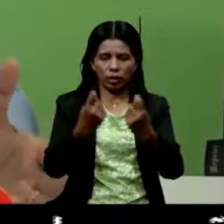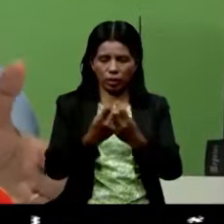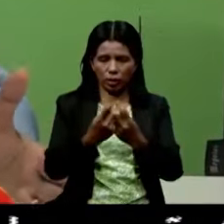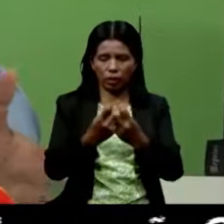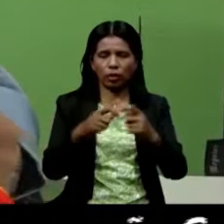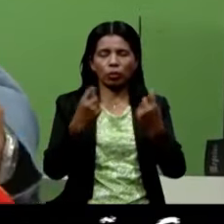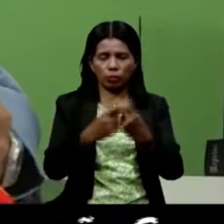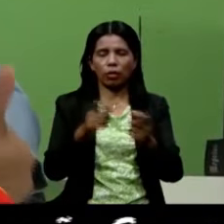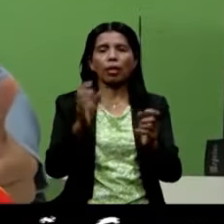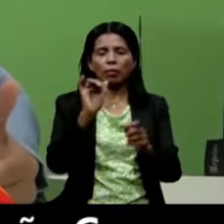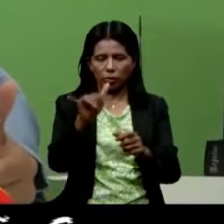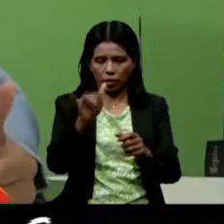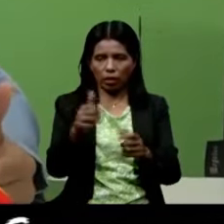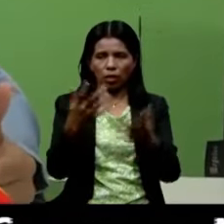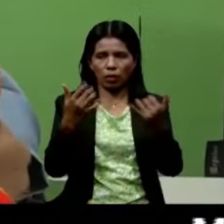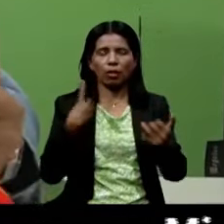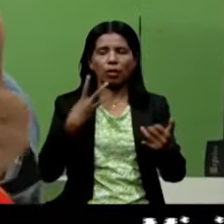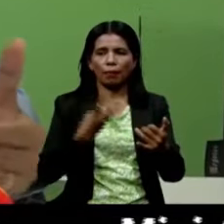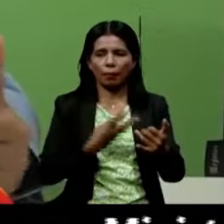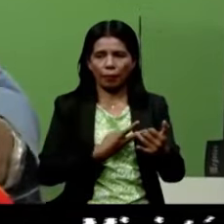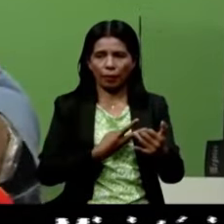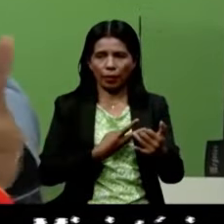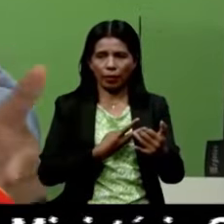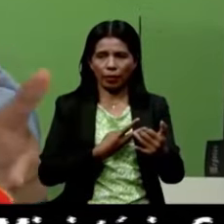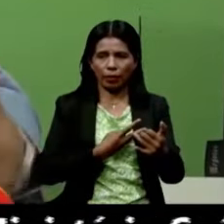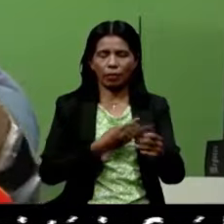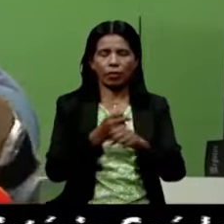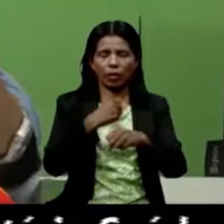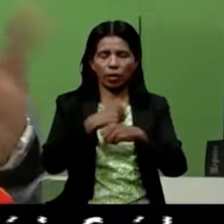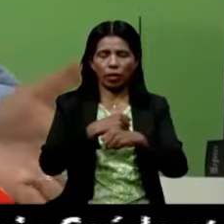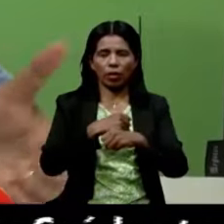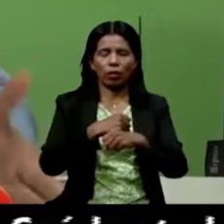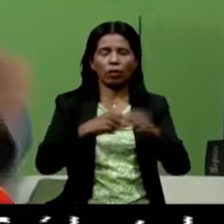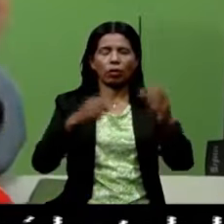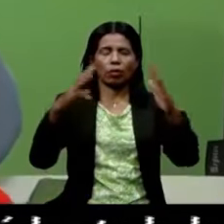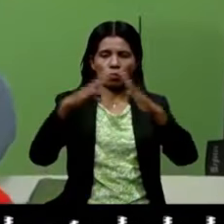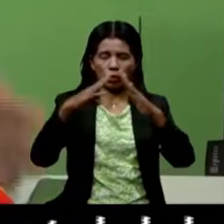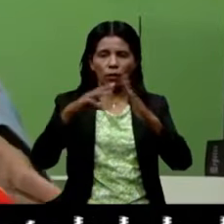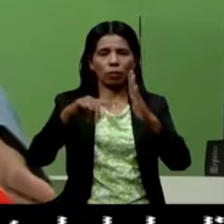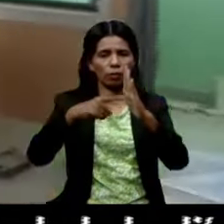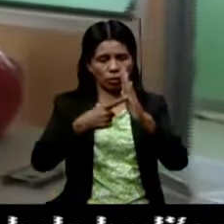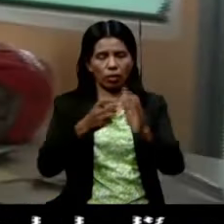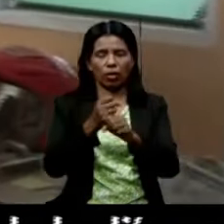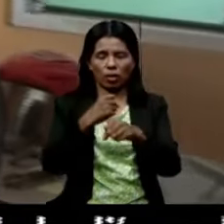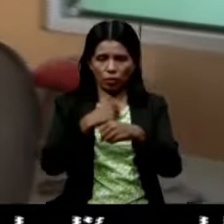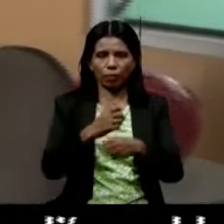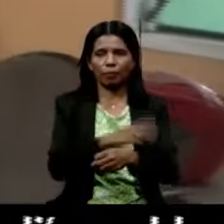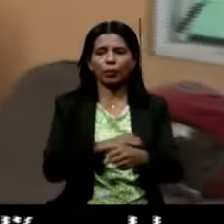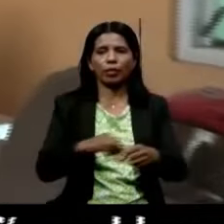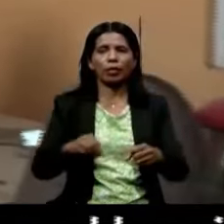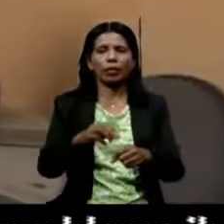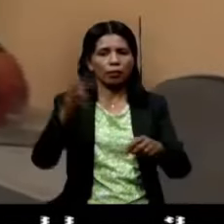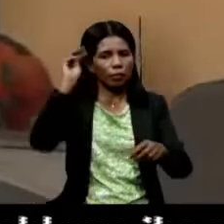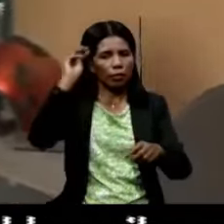tim avançado ne mos aceita e agora darão a minha obra ou construção ne começa ona lao. Antes ne coordenadora equipa conjunta Ministério